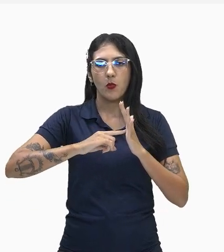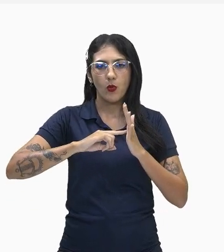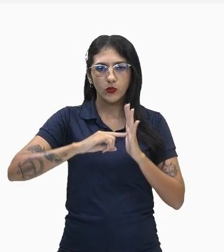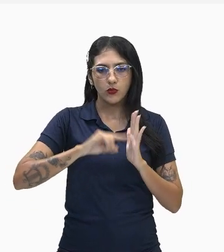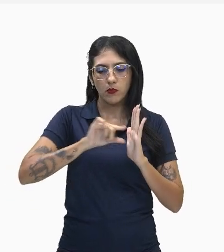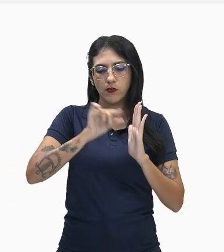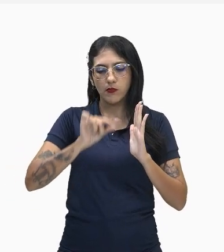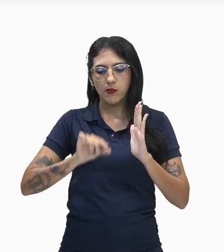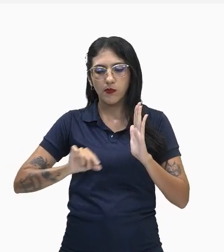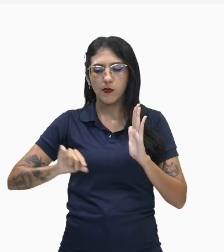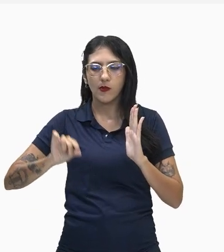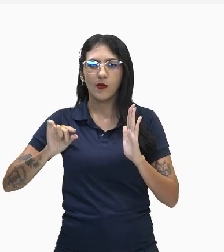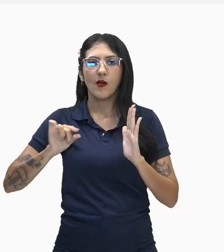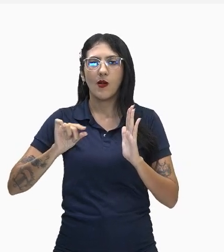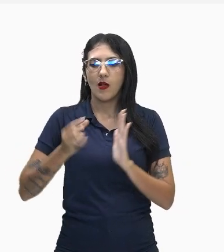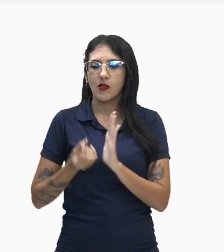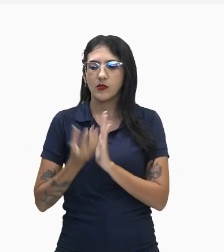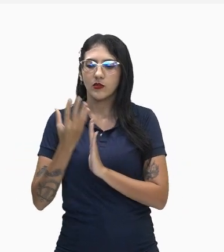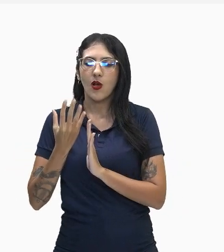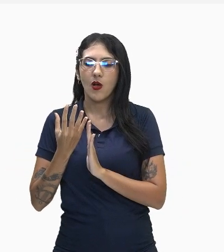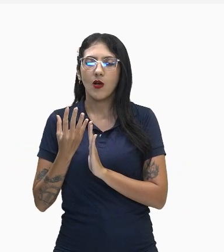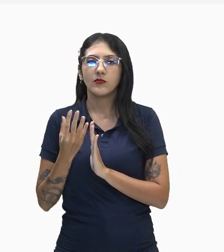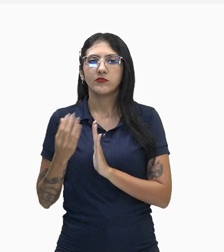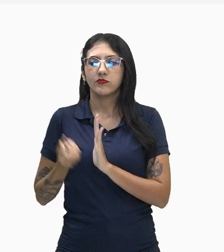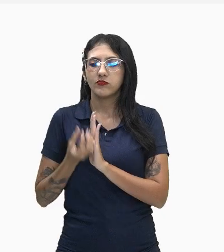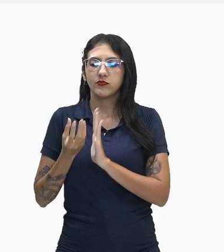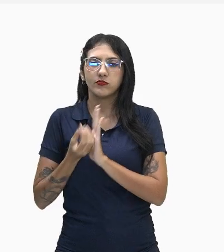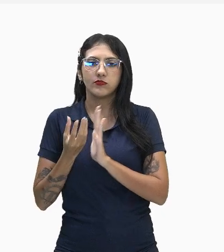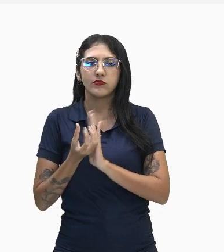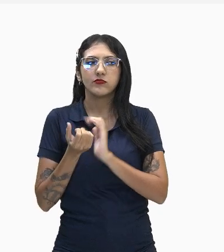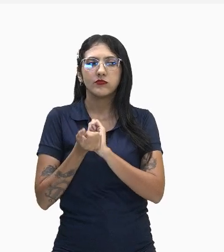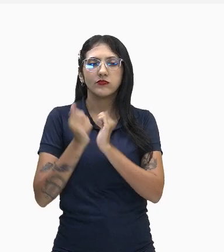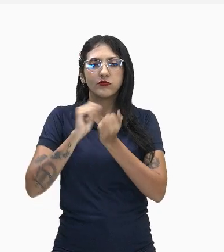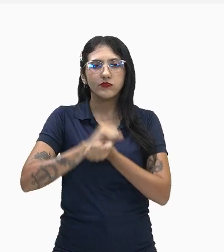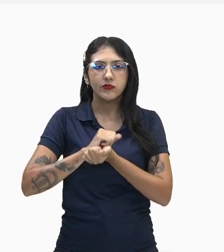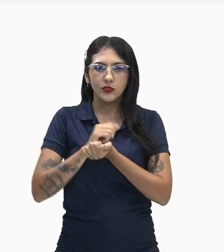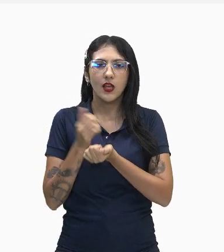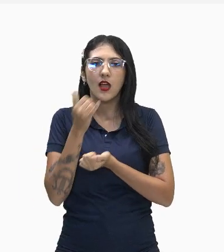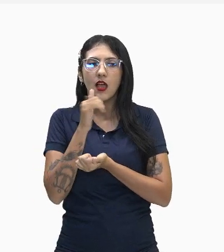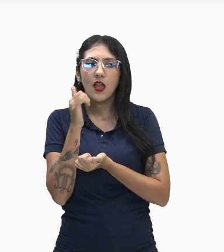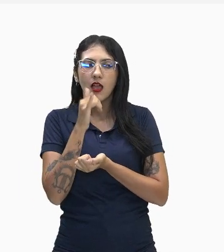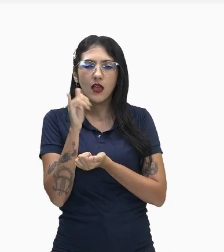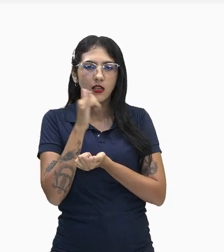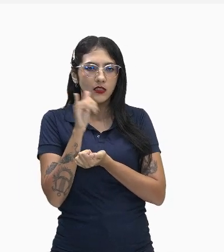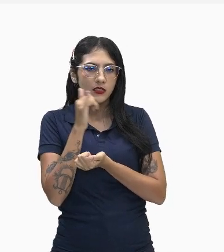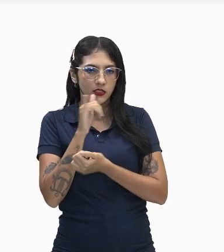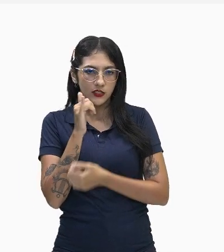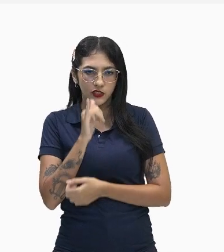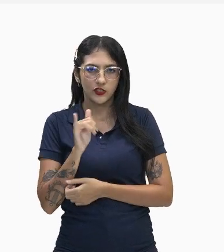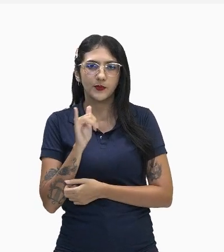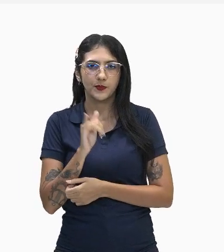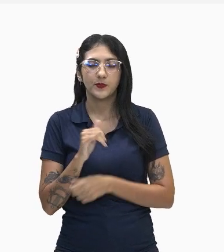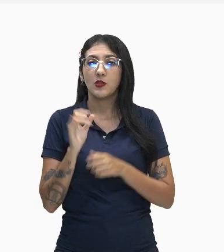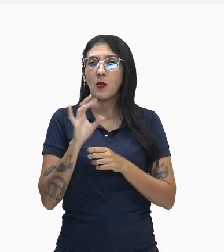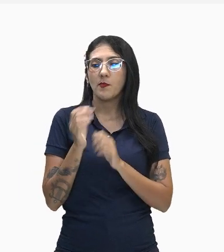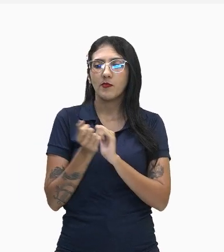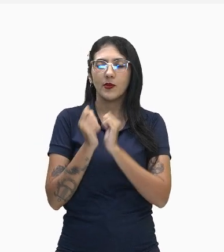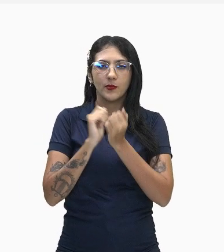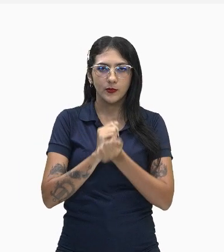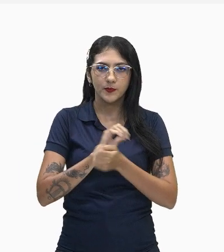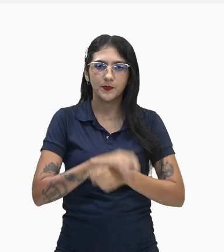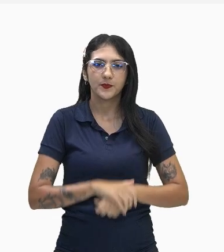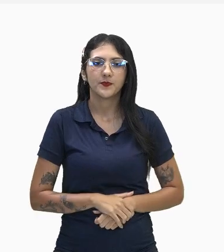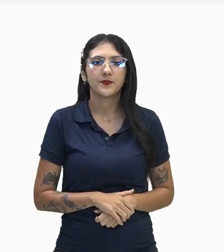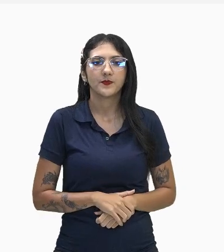vai acionar os geradores que vão transformar a energia potencial em energia